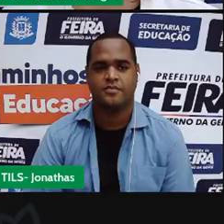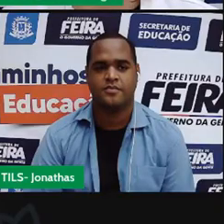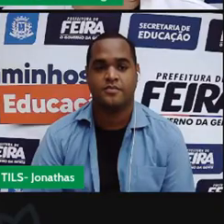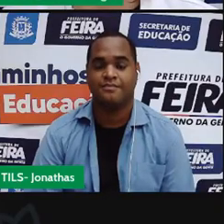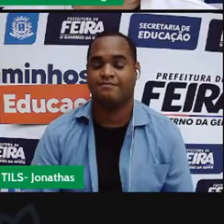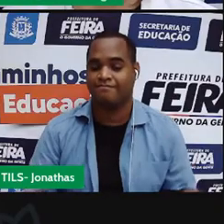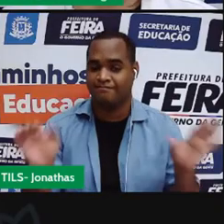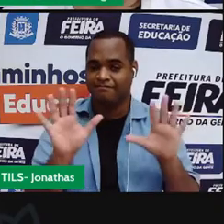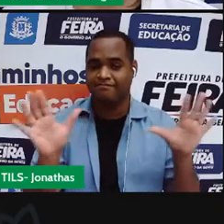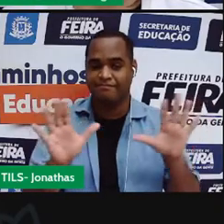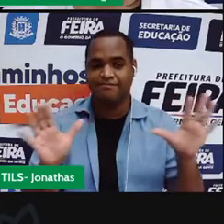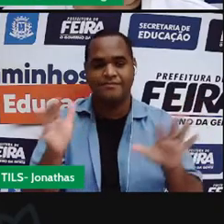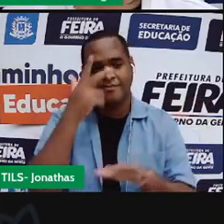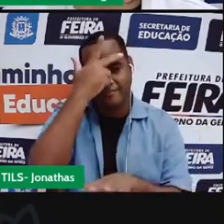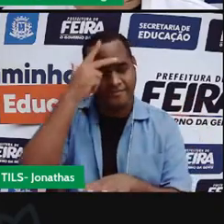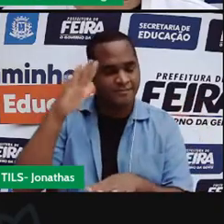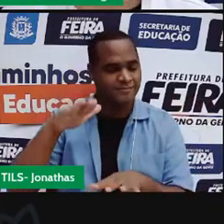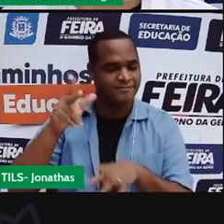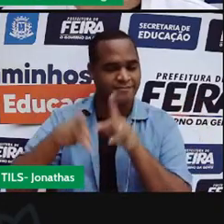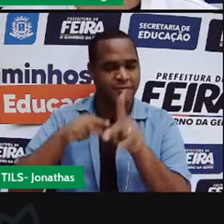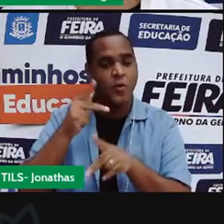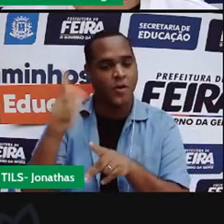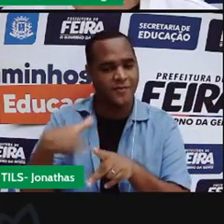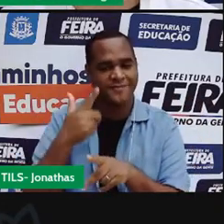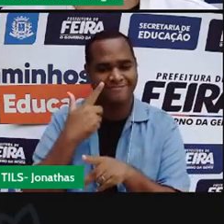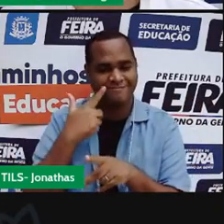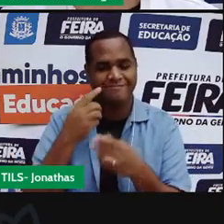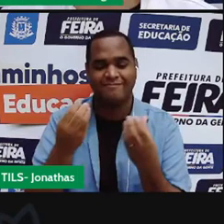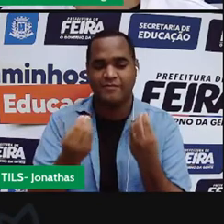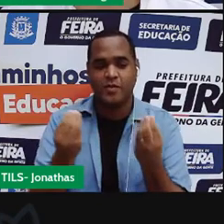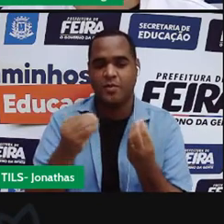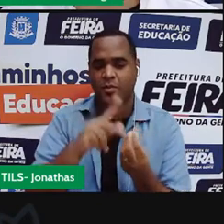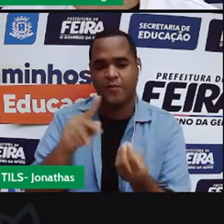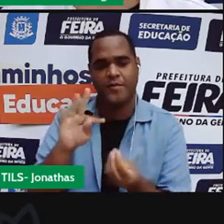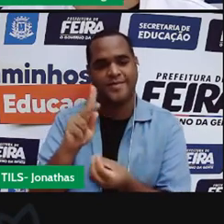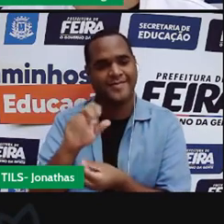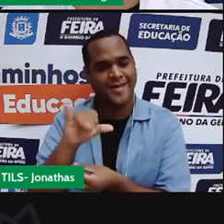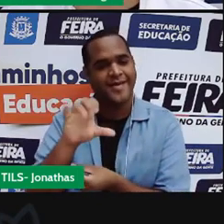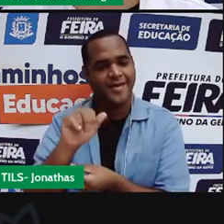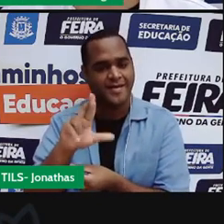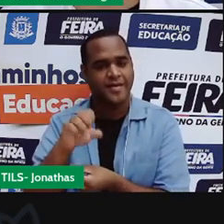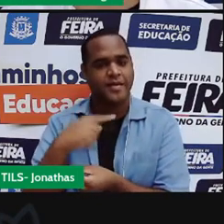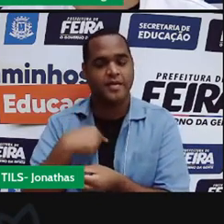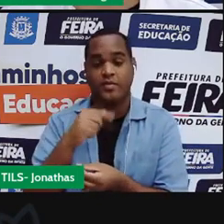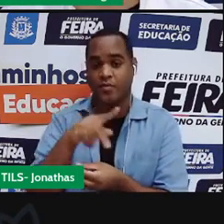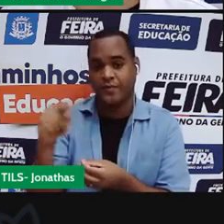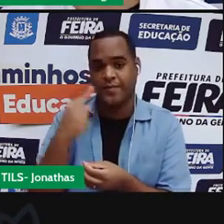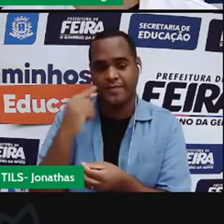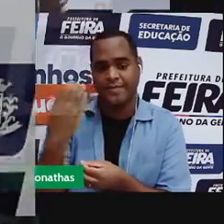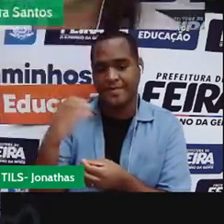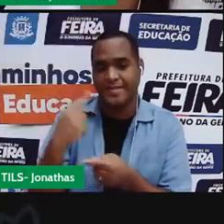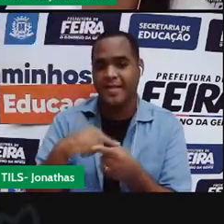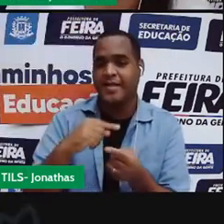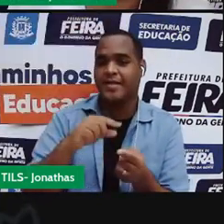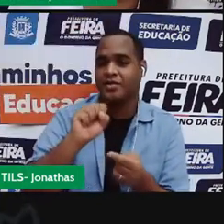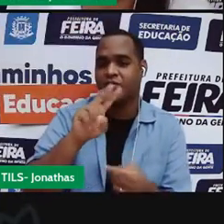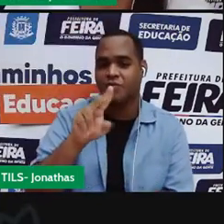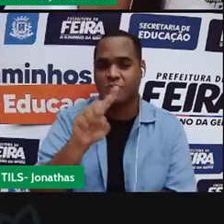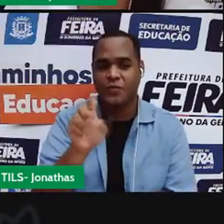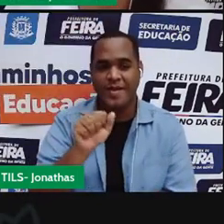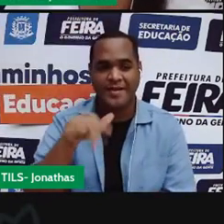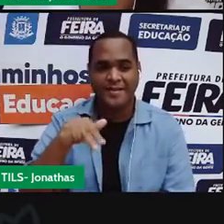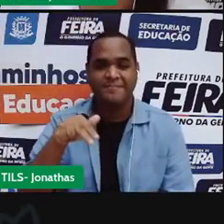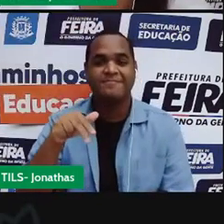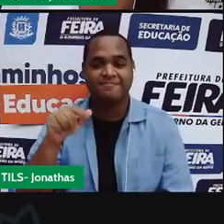Olá, pessoal! Olha, nós aqui de novo com vocês. Eu sou a professora Taera Santos de Ciências. A gente tem hoje a professora Suzana Santiago, que também